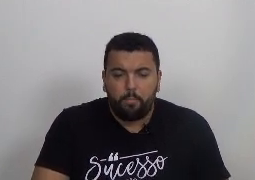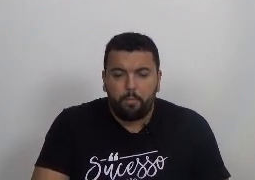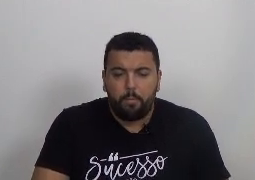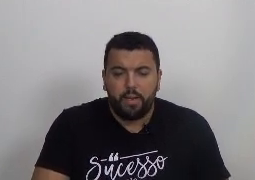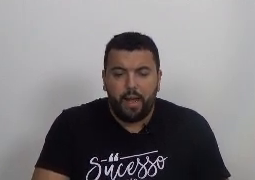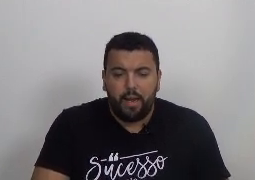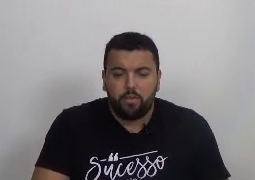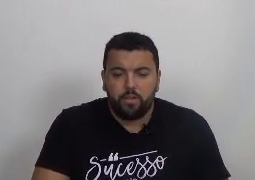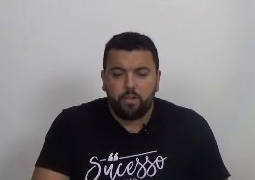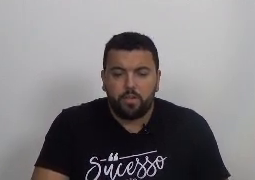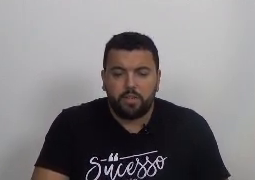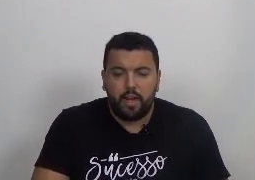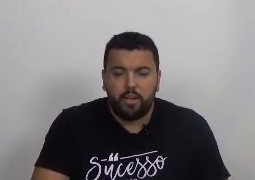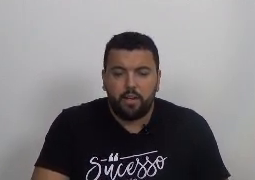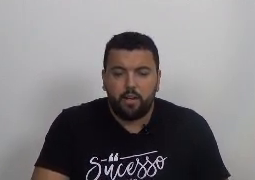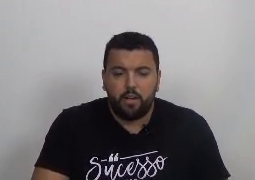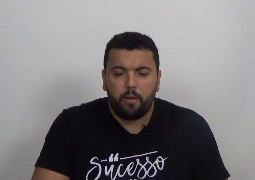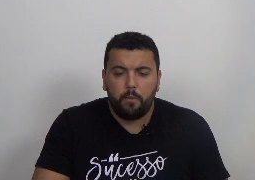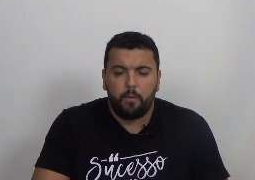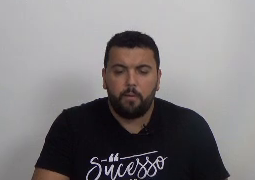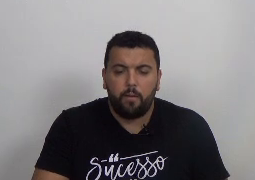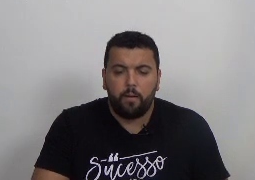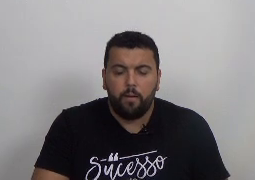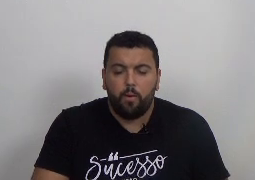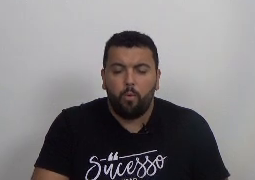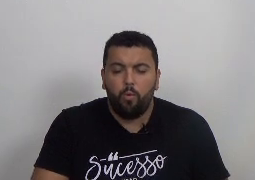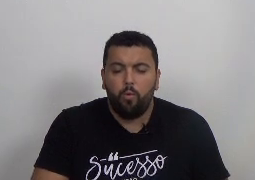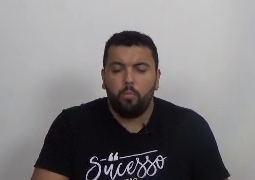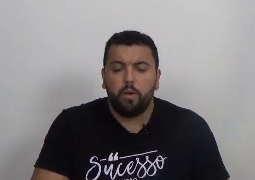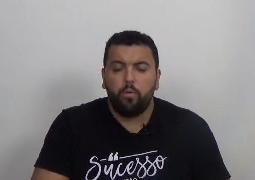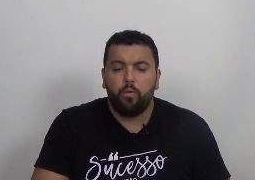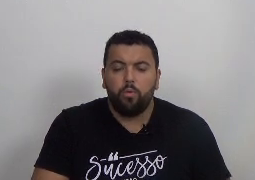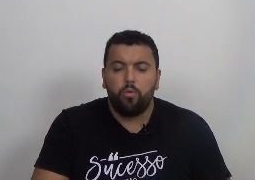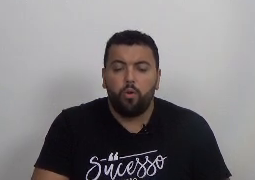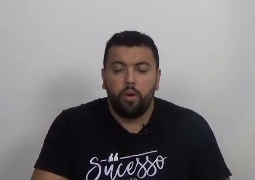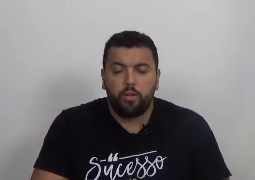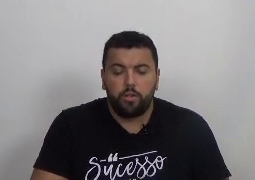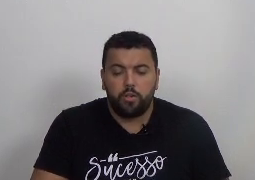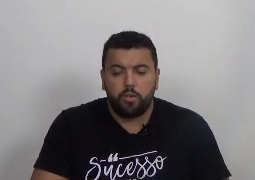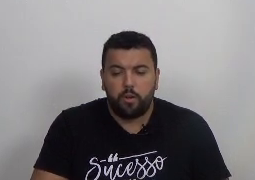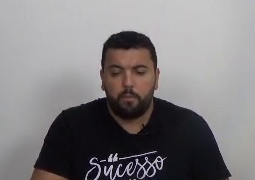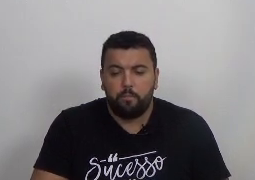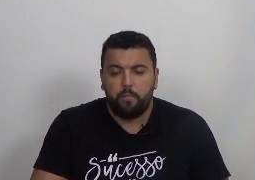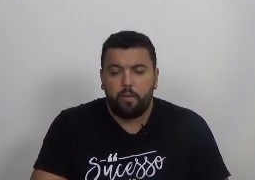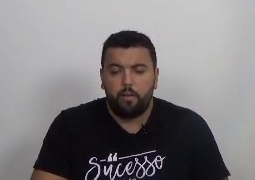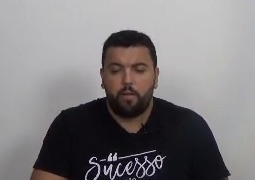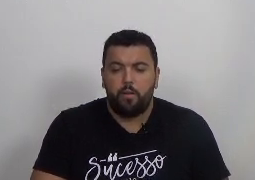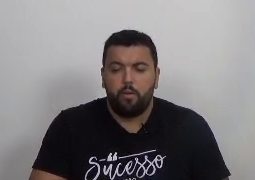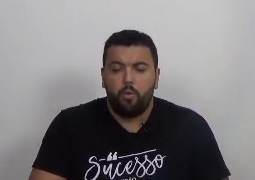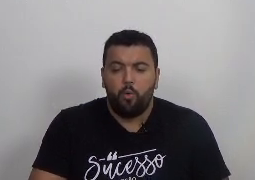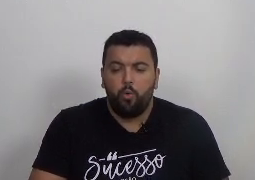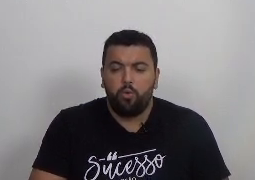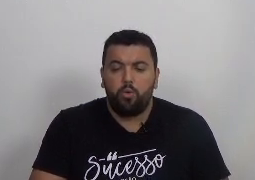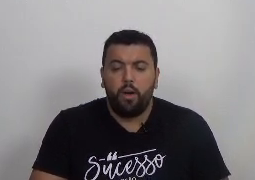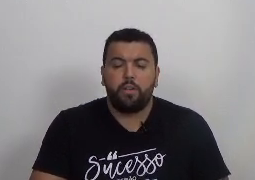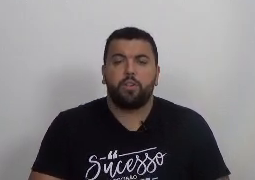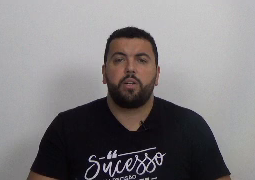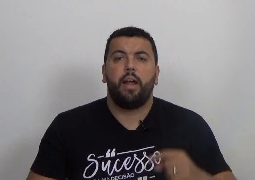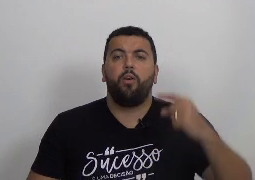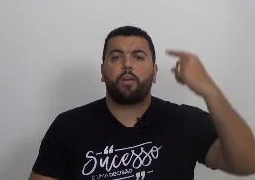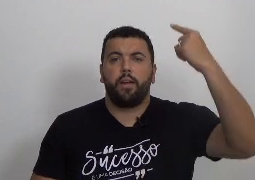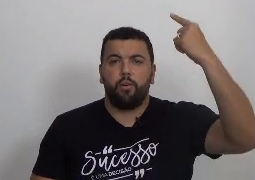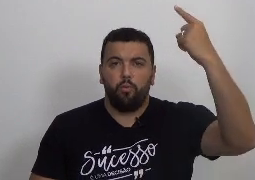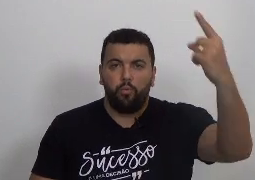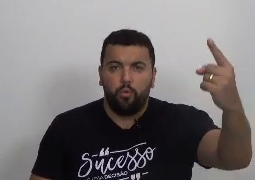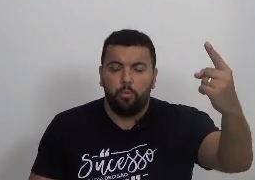qual é a probabilidade de sair e o número dois e o